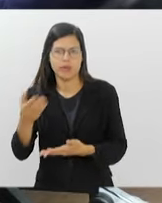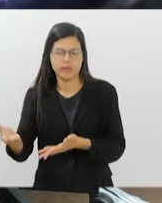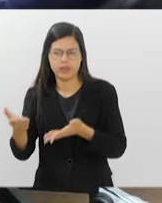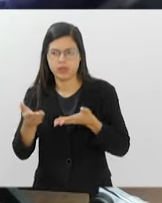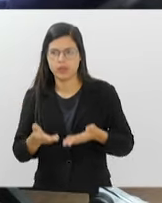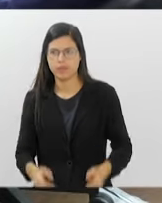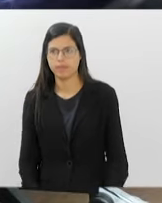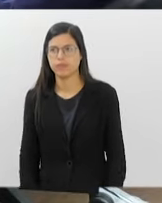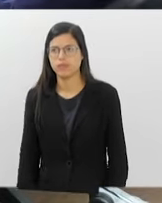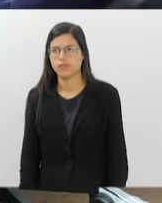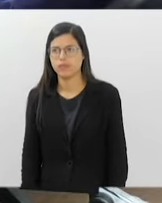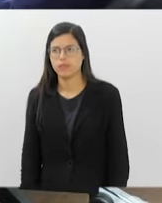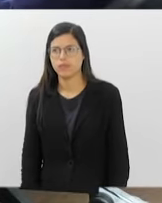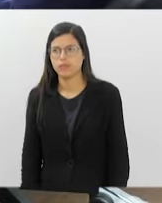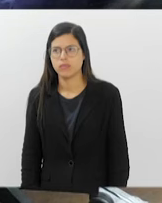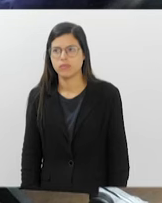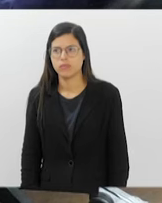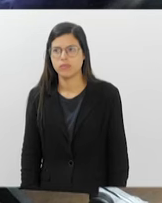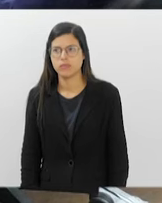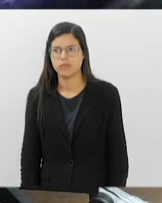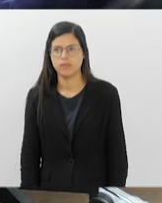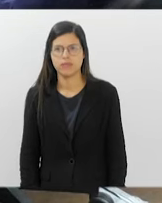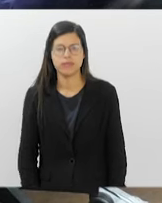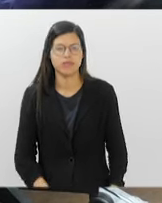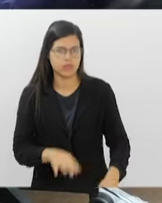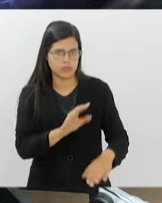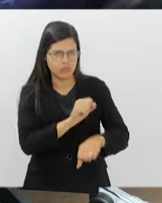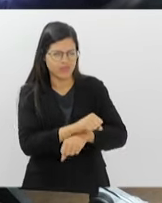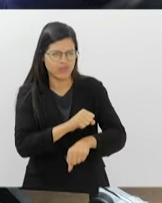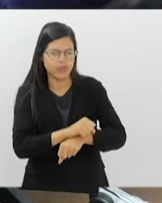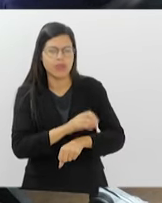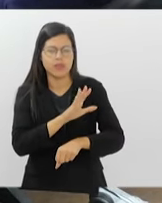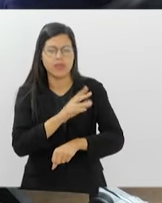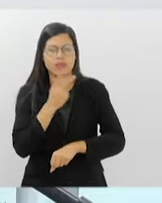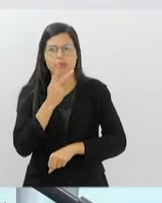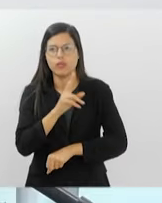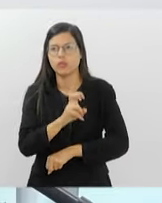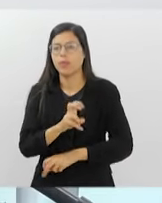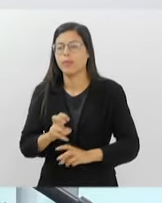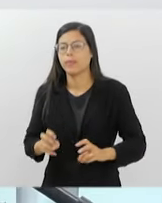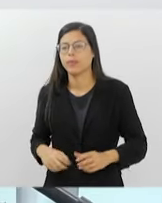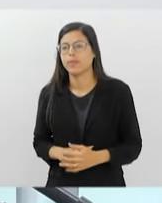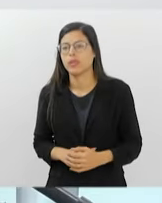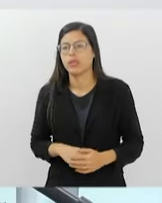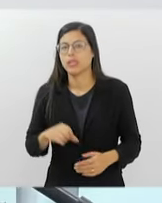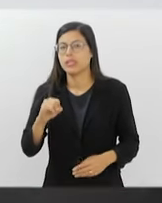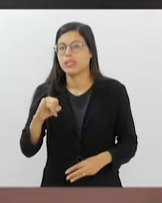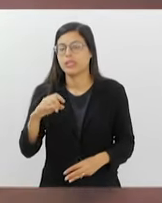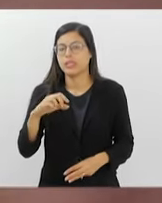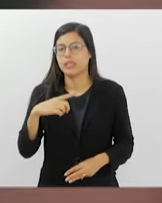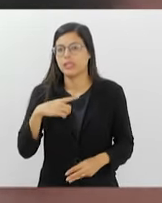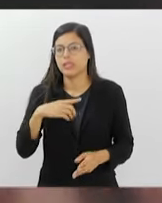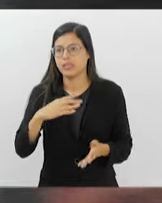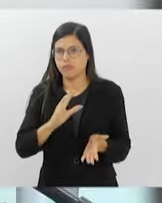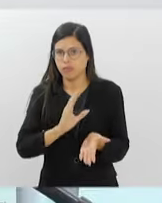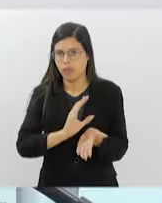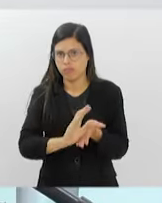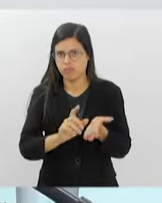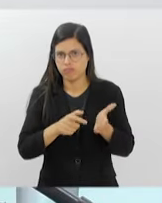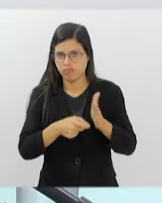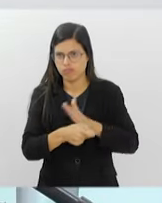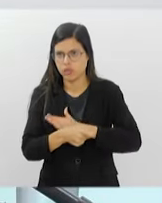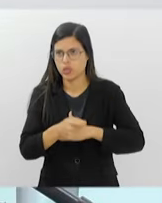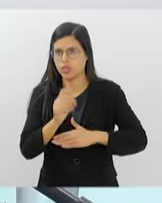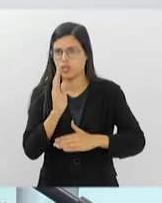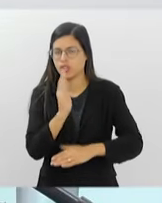Sedai não eu vou chegar lá Deputado vou chegar lá se houve Patrocínio direto do Governo do